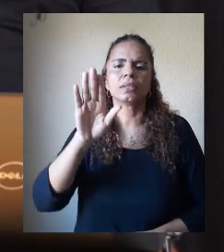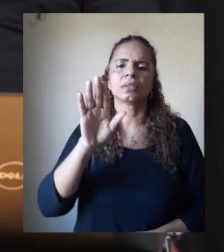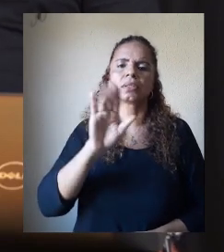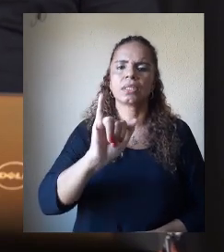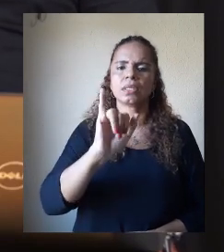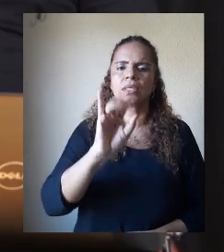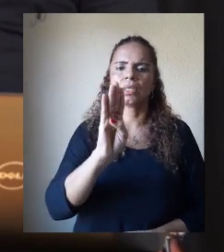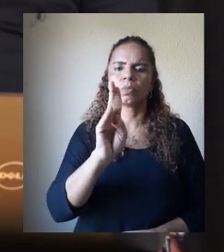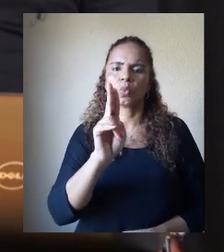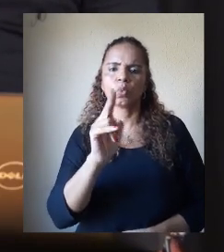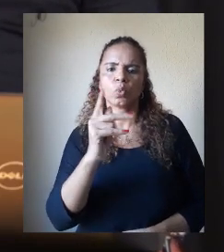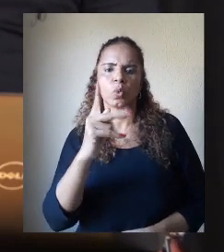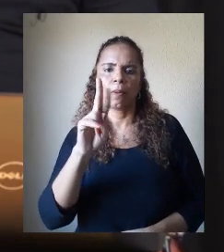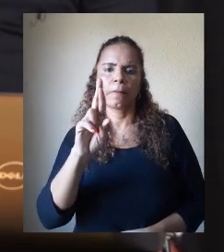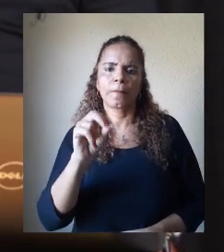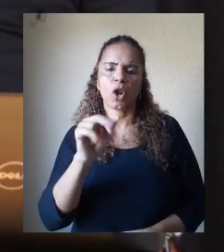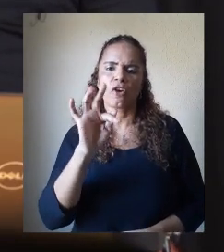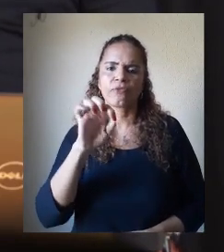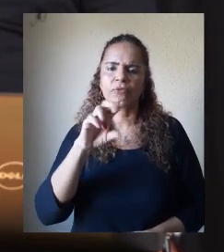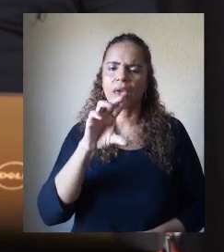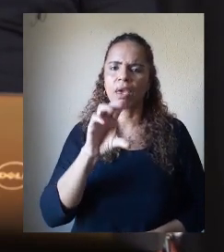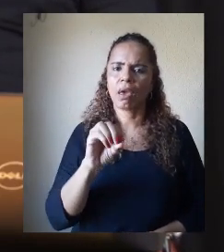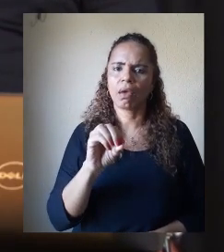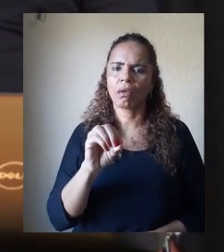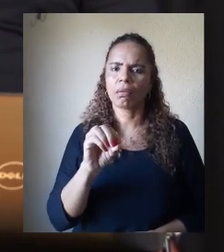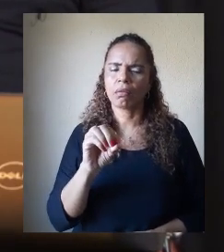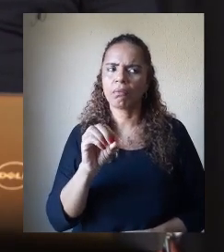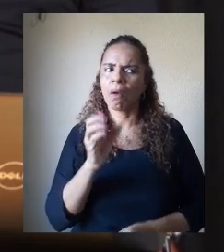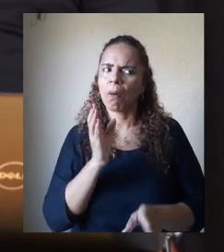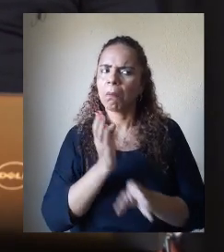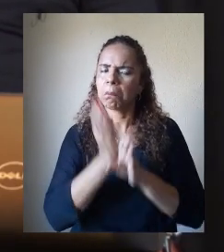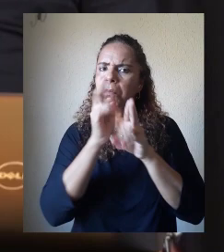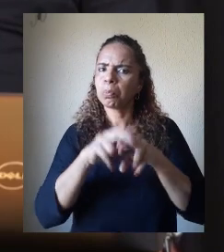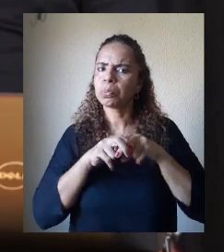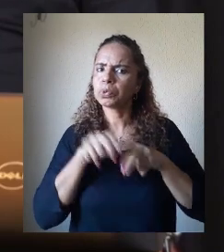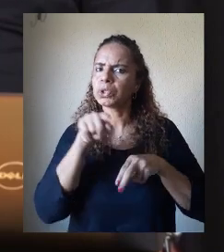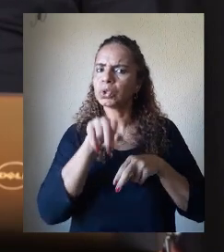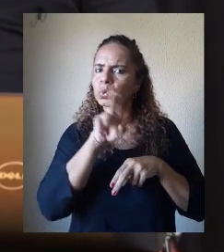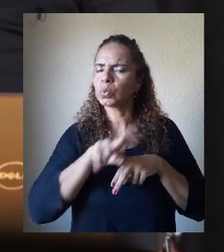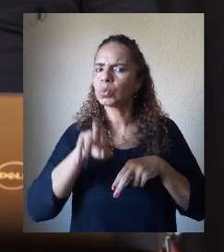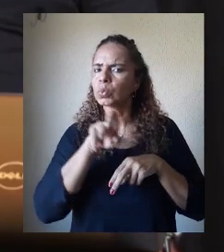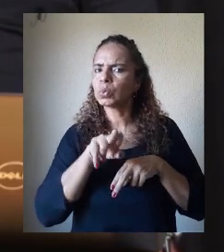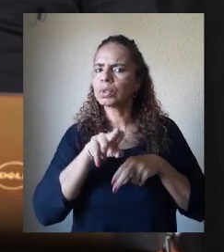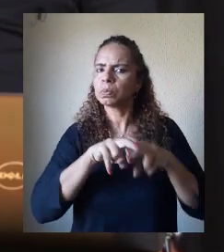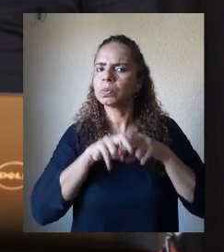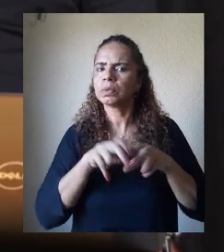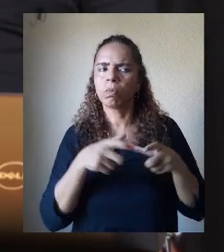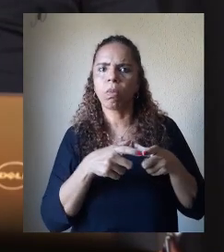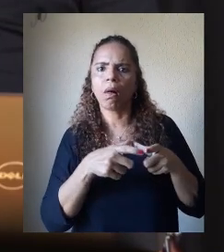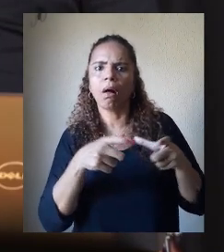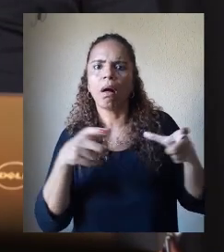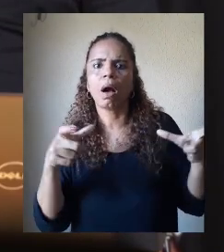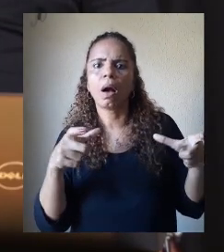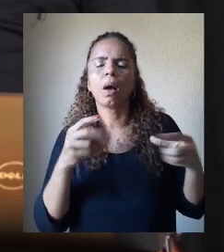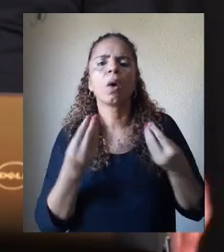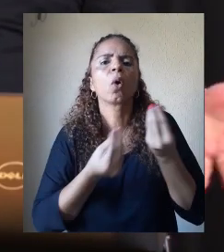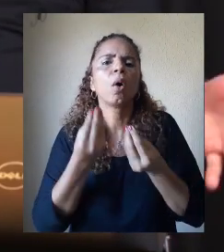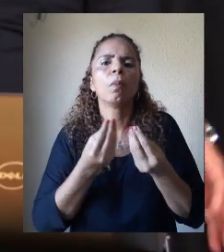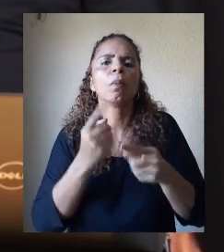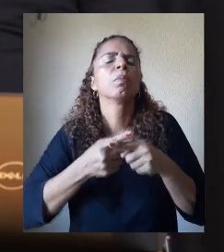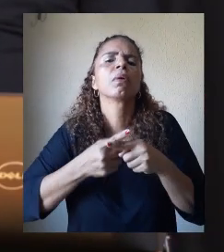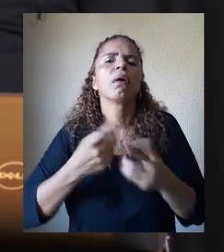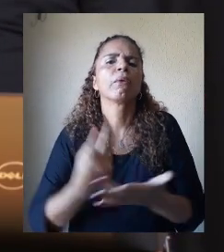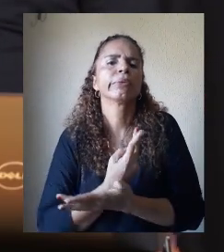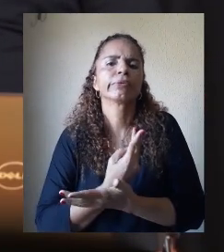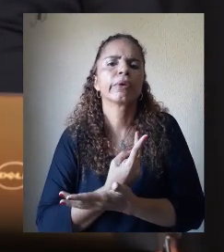idade da população também pode ser considerada? Também, isso aí, essa primeira ideia era uma ideia que era